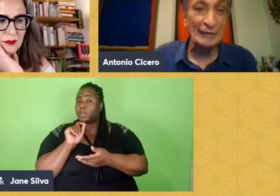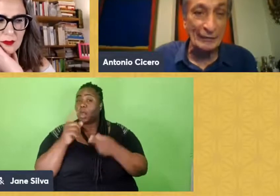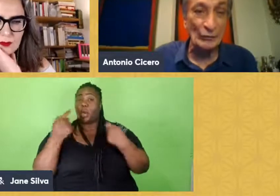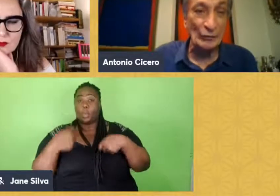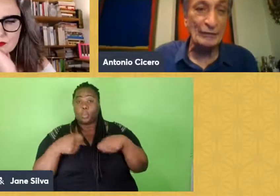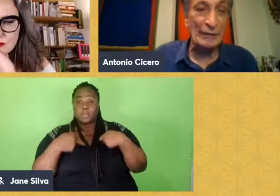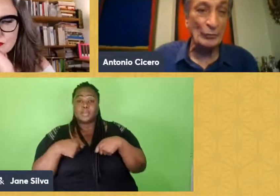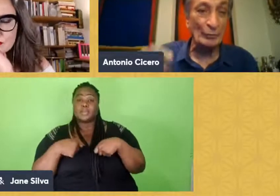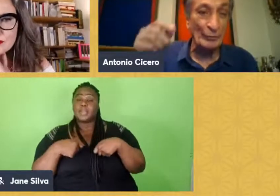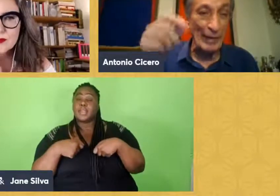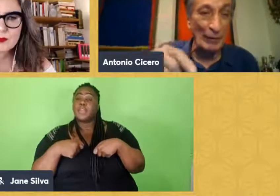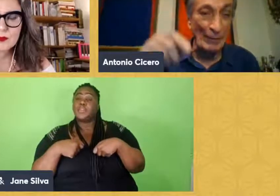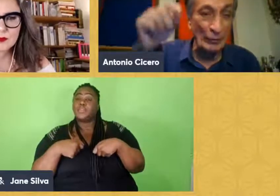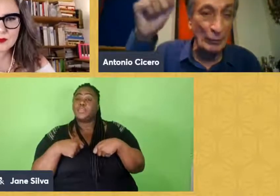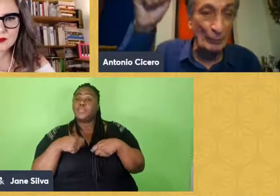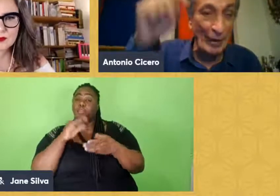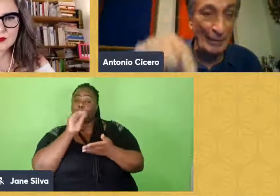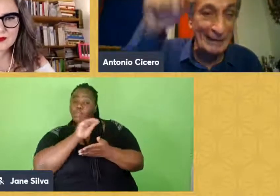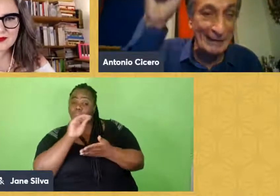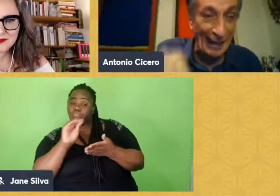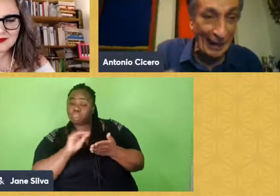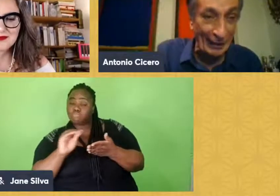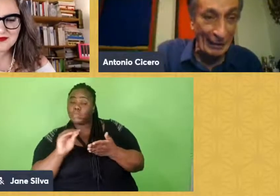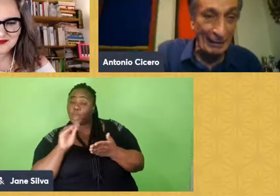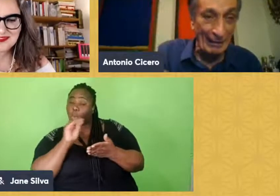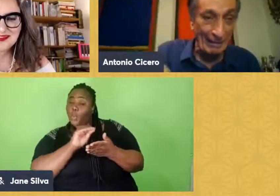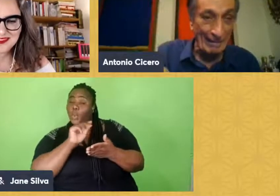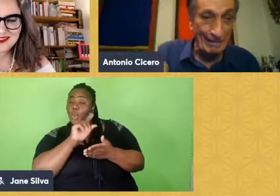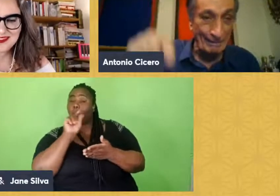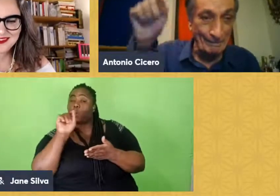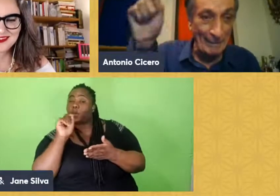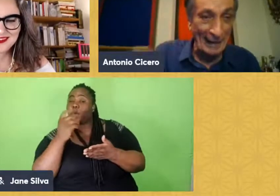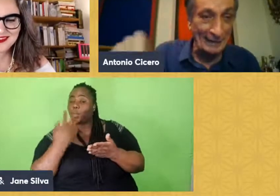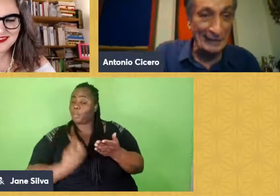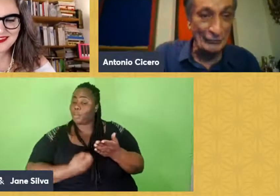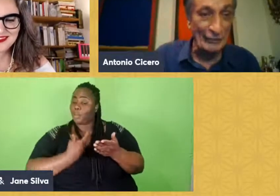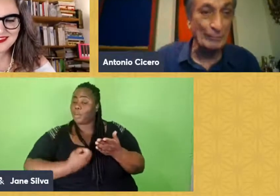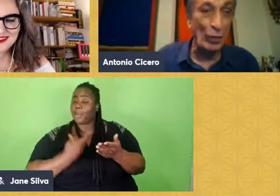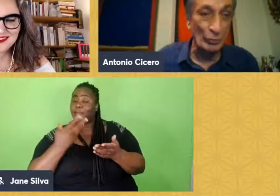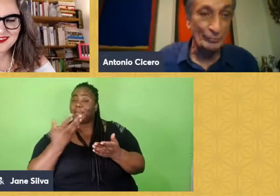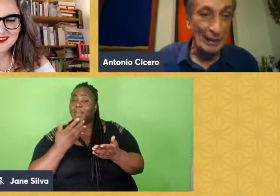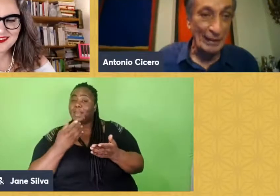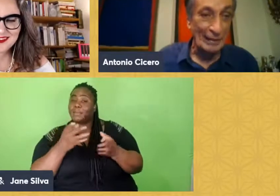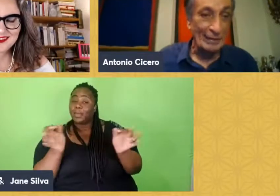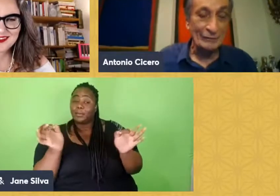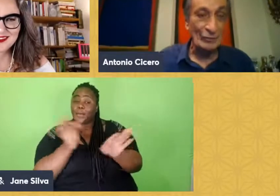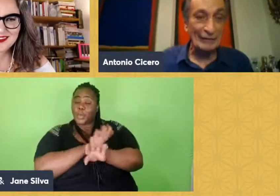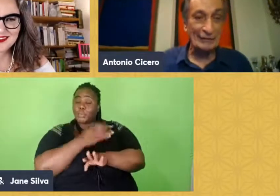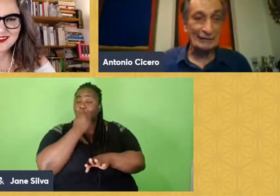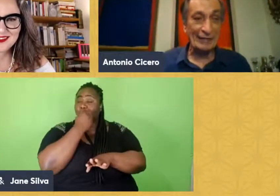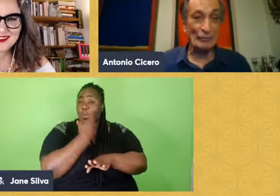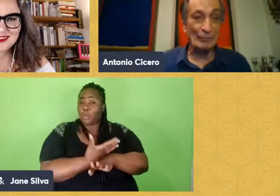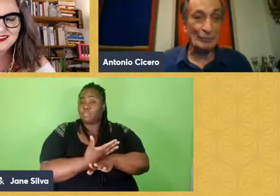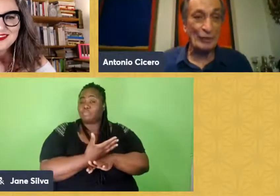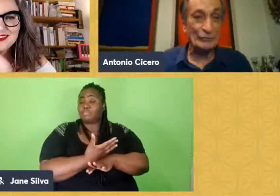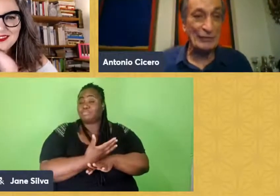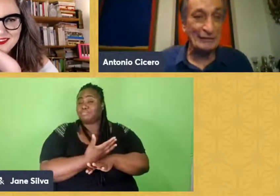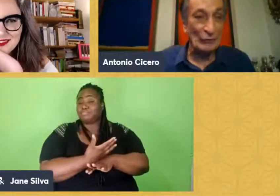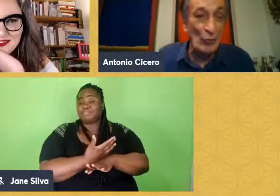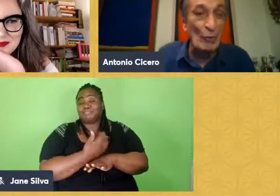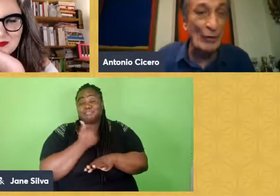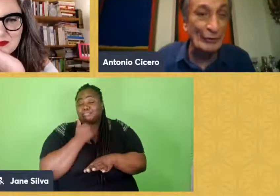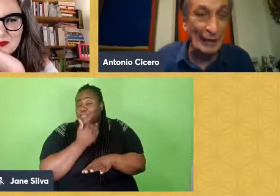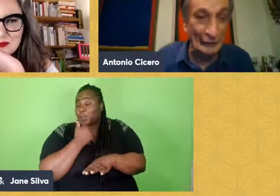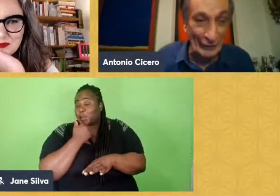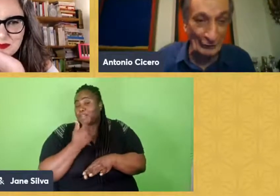preencher aquilo que o poema quer para que ele fique bom. Não adianta, eu não posso